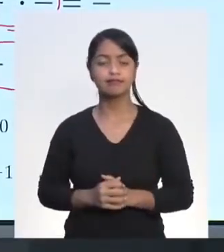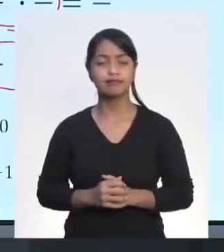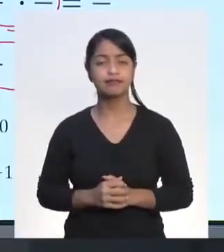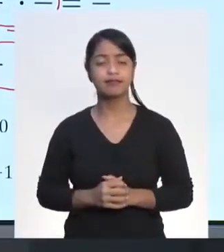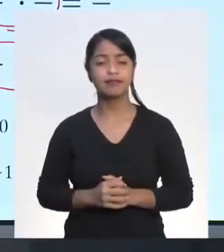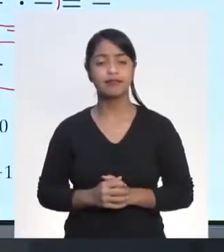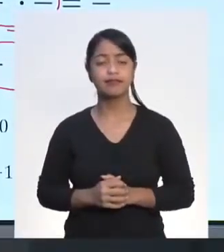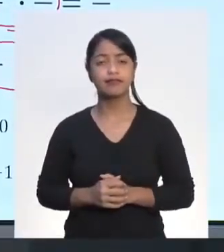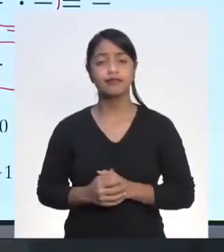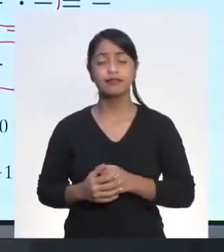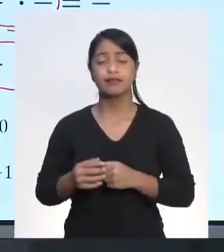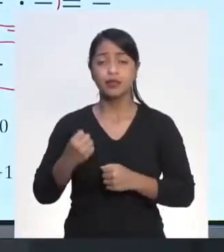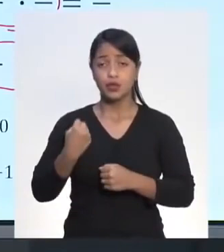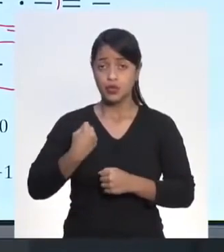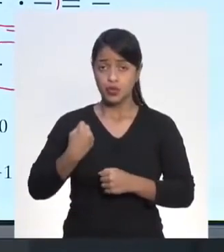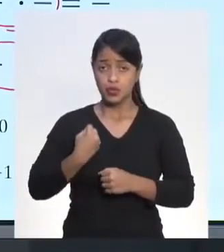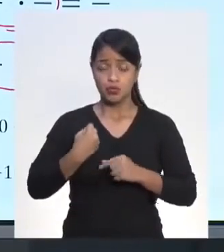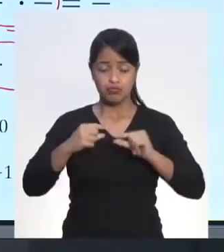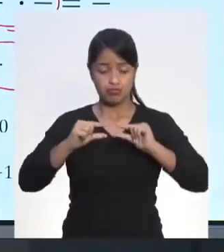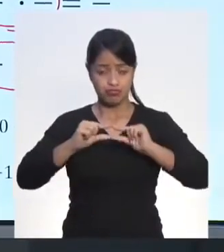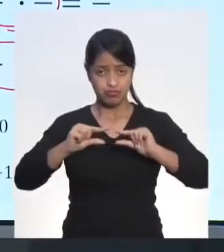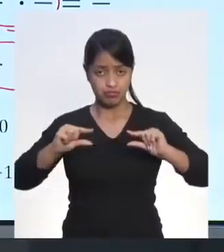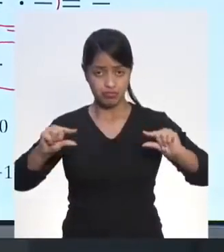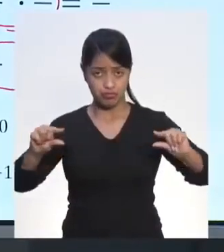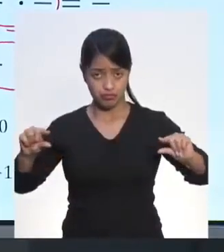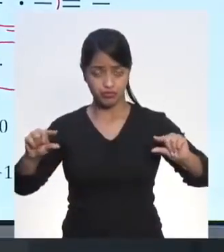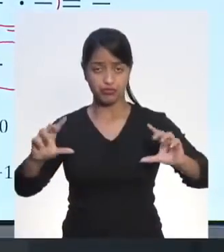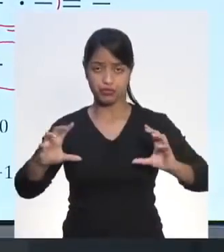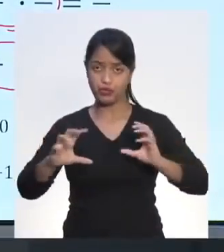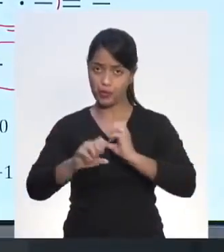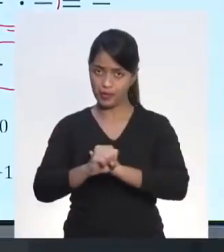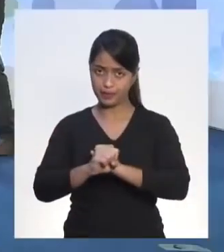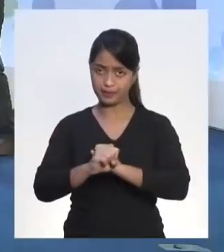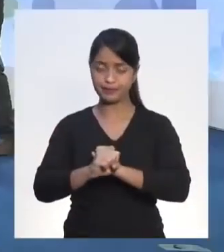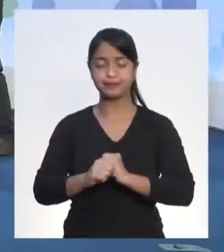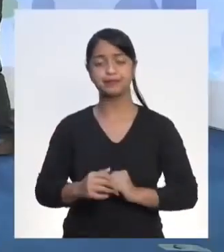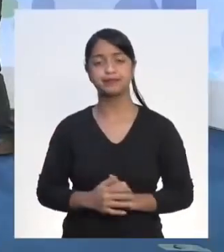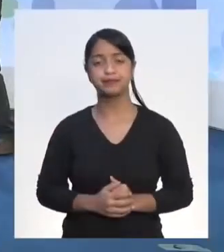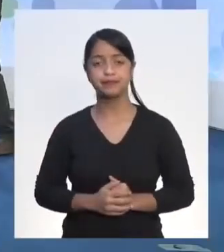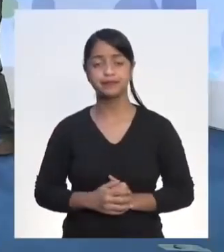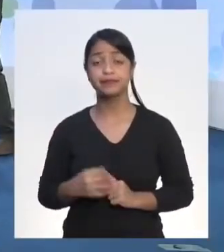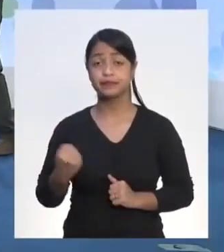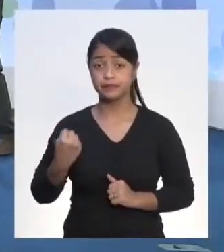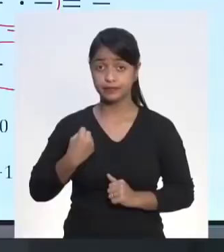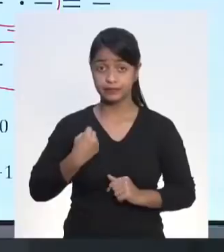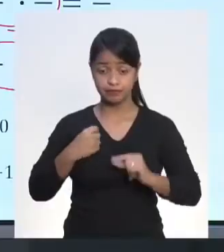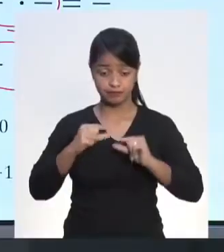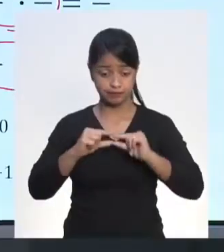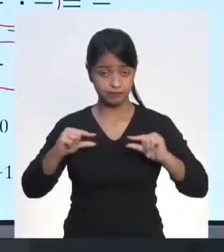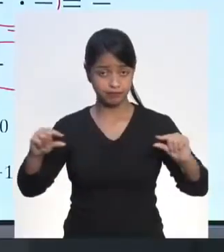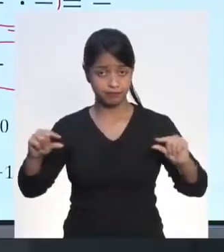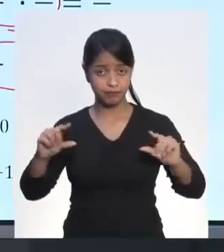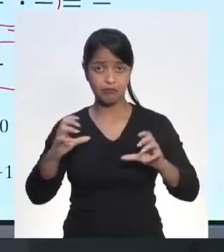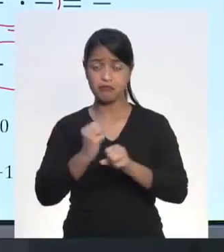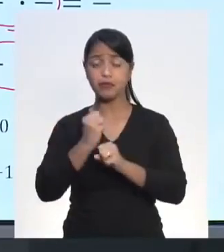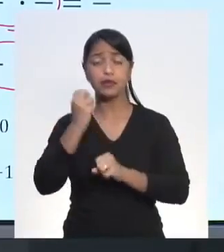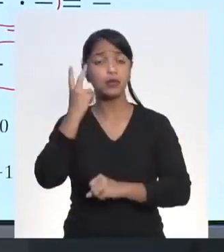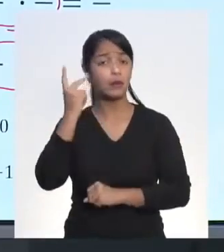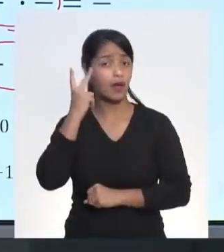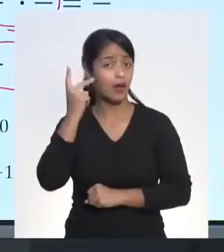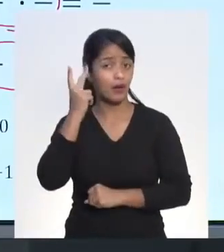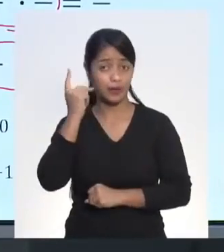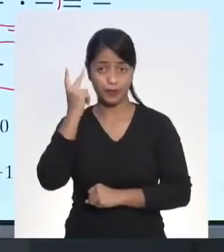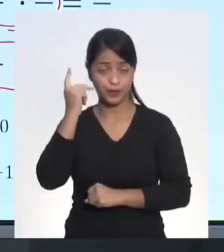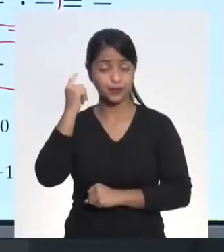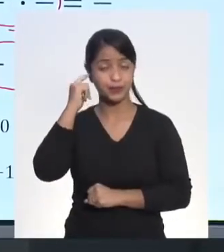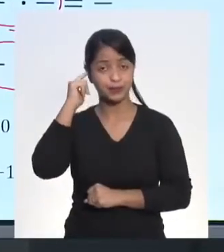fazer a operação que está ali no caso. Vou apresentar para vocês a multiplicação. Os números, você faz a operação normalmente. Normalmente você